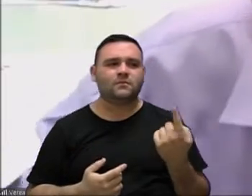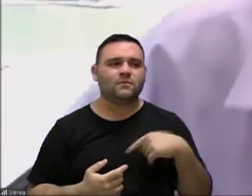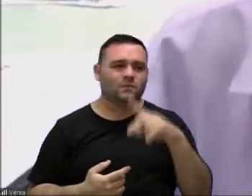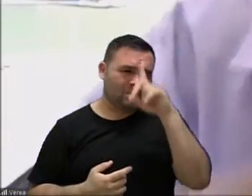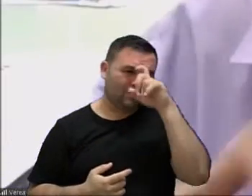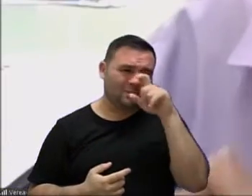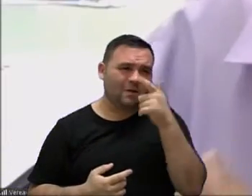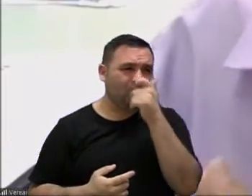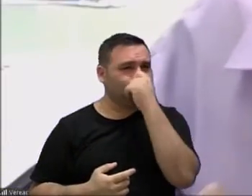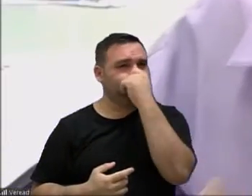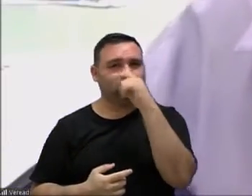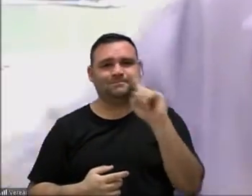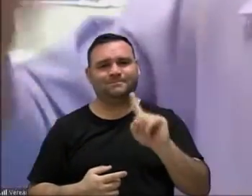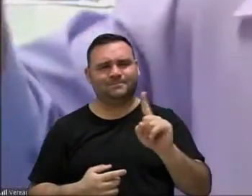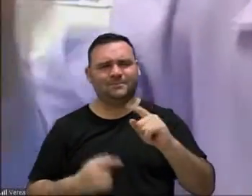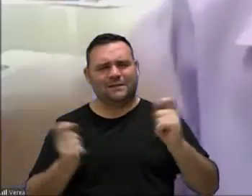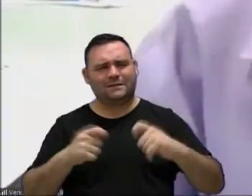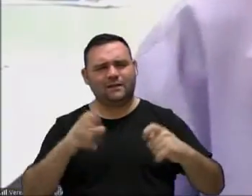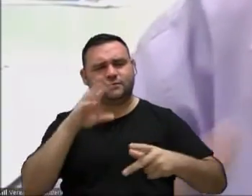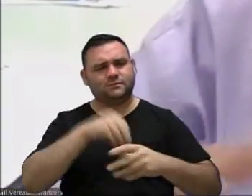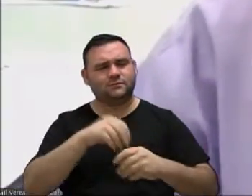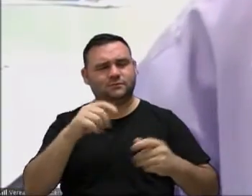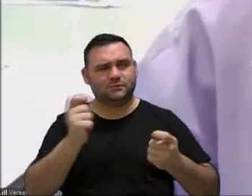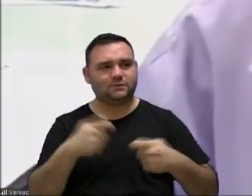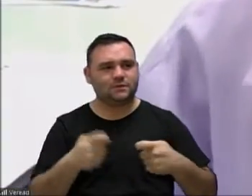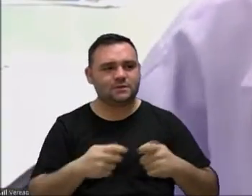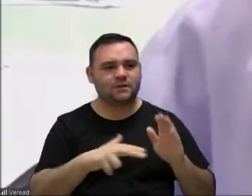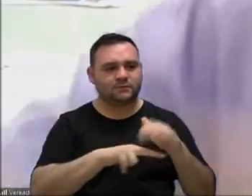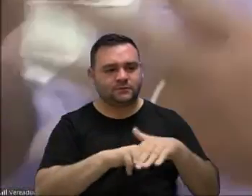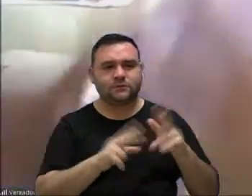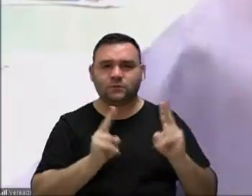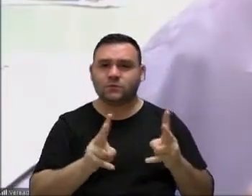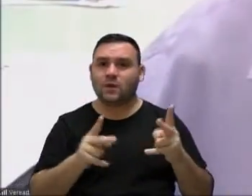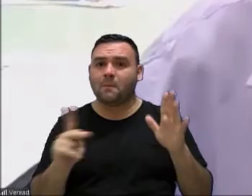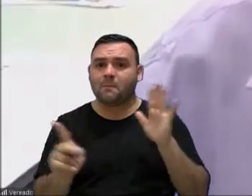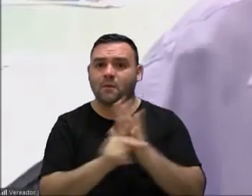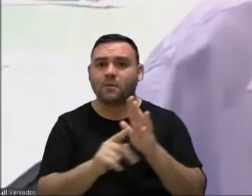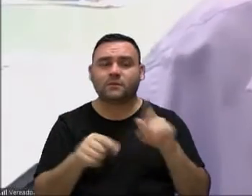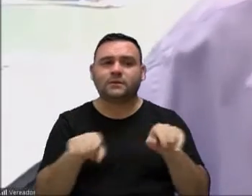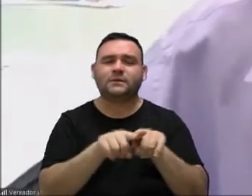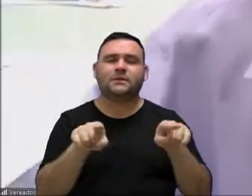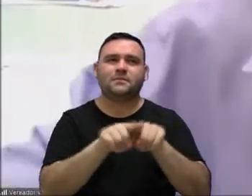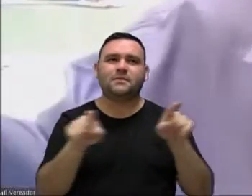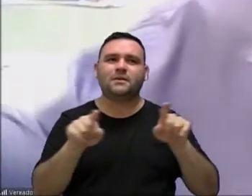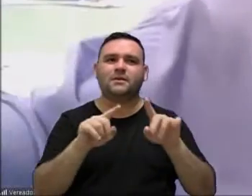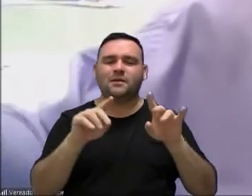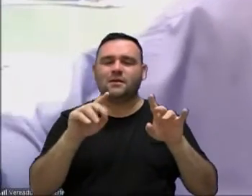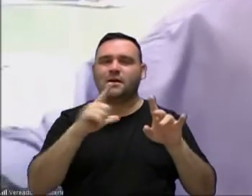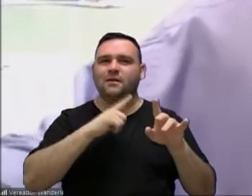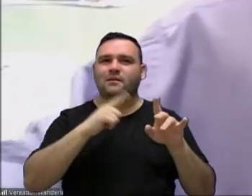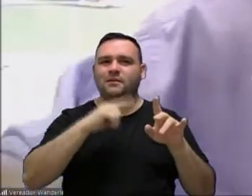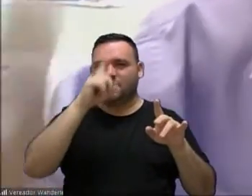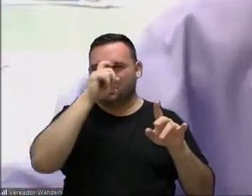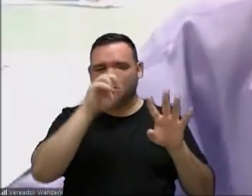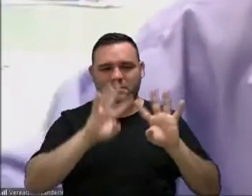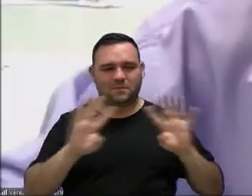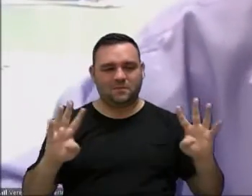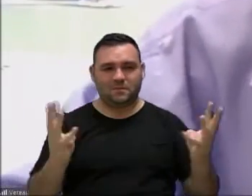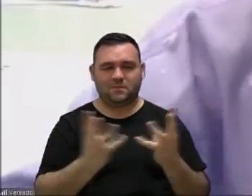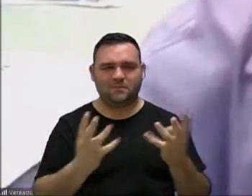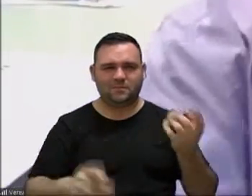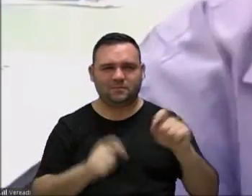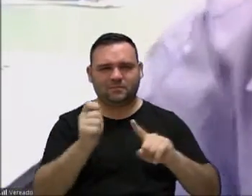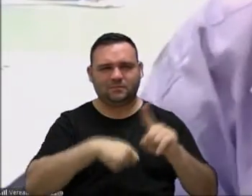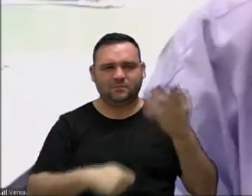hospitais têm condição e é próprio para isso, hospital de campanha estava no mês passado